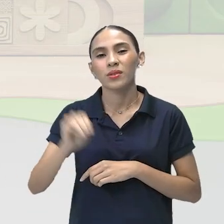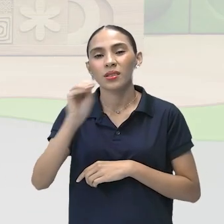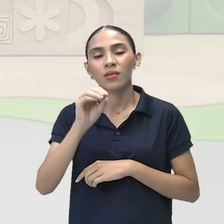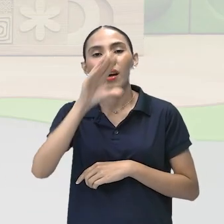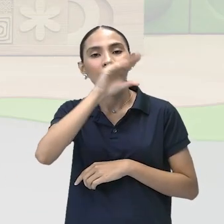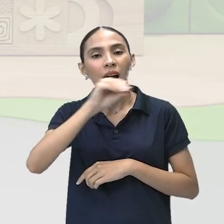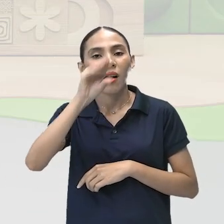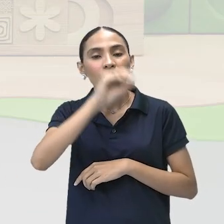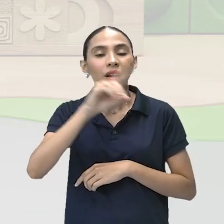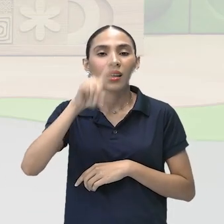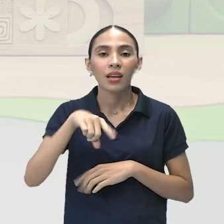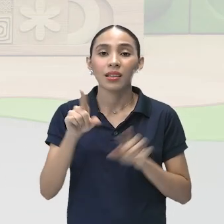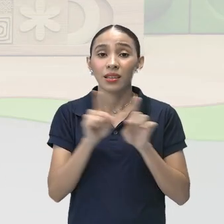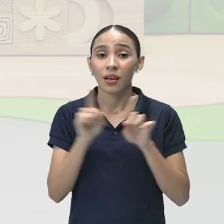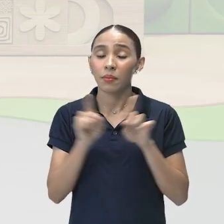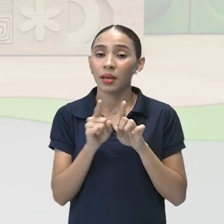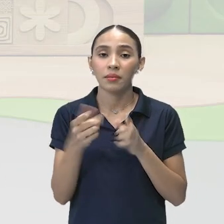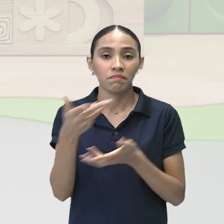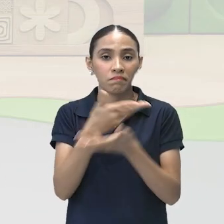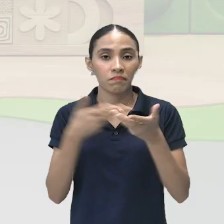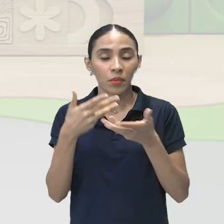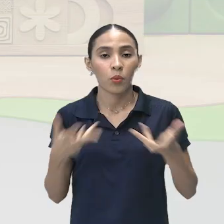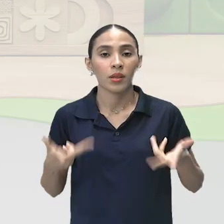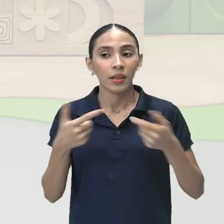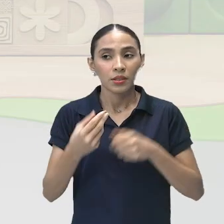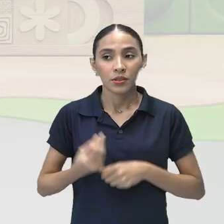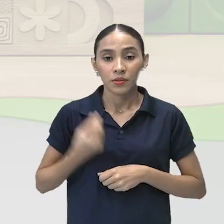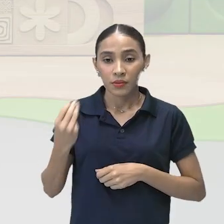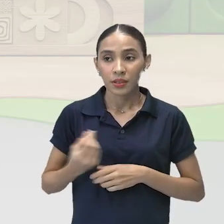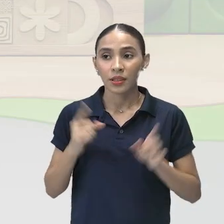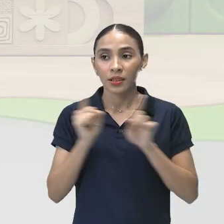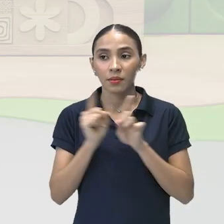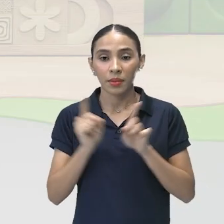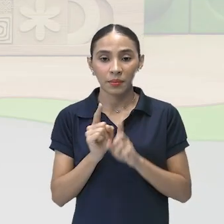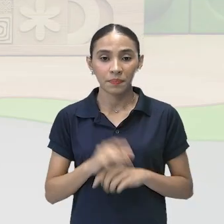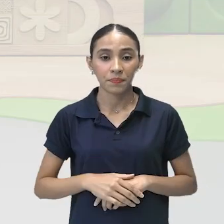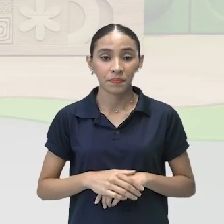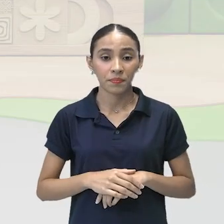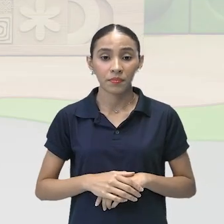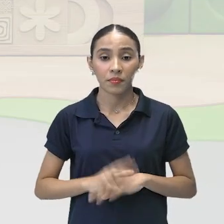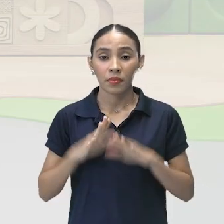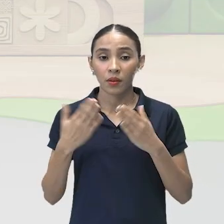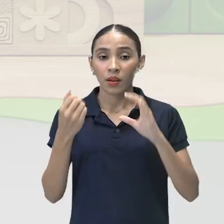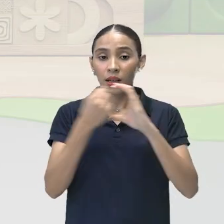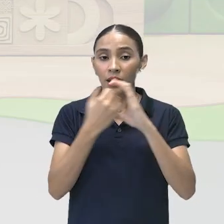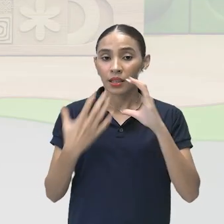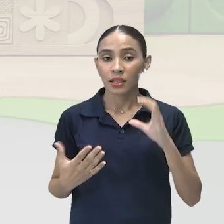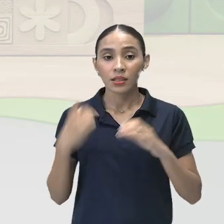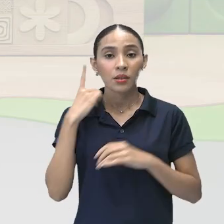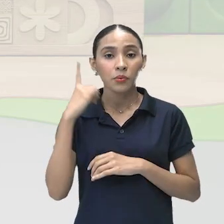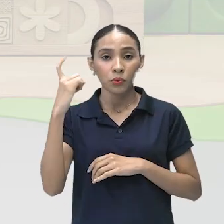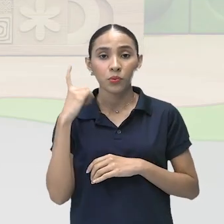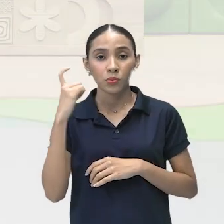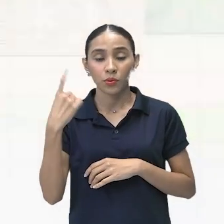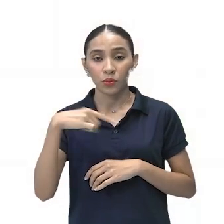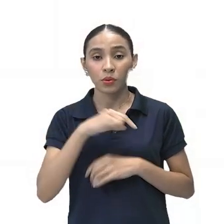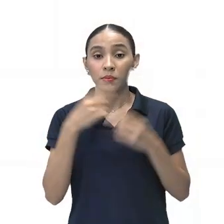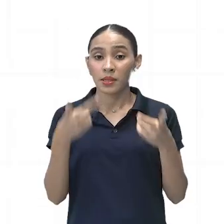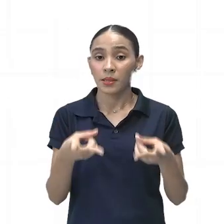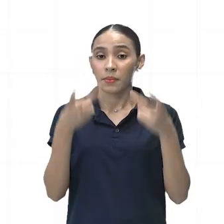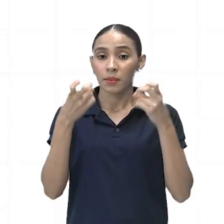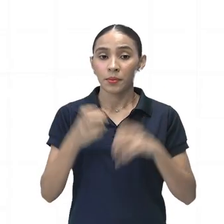faz parte, então, ali do nosso bem-estar social também. Bem, vamos às características dos sons que